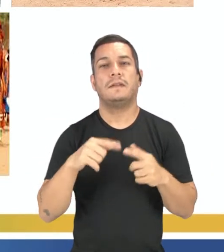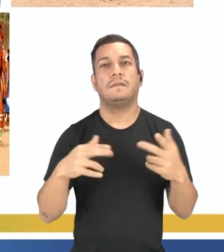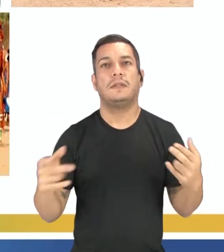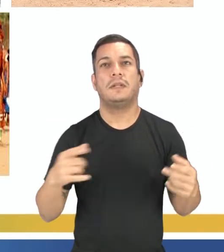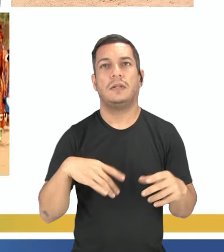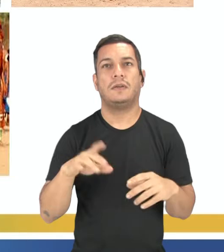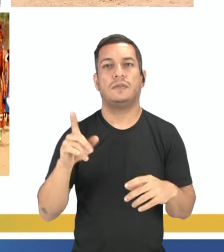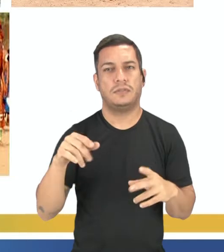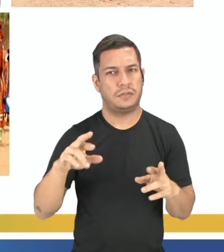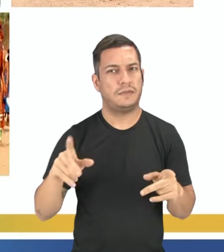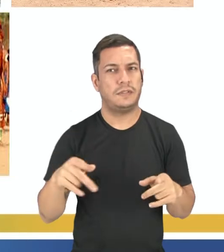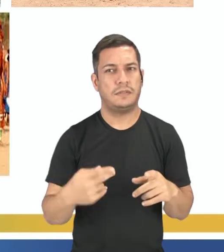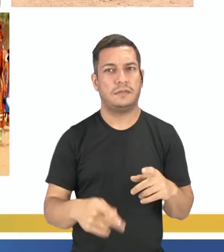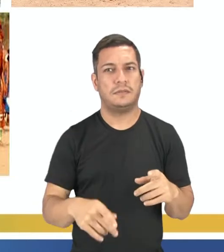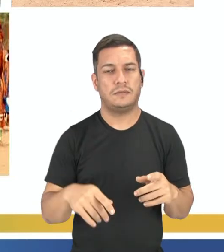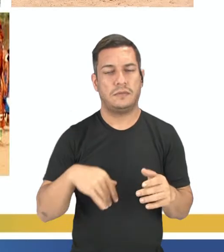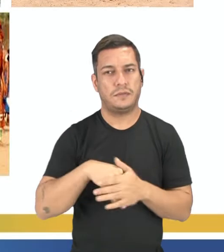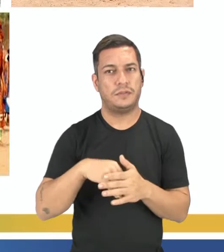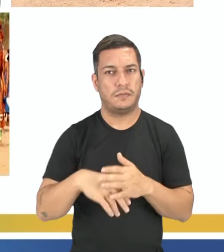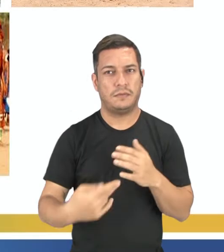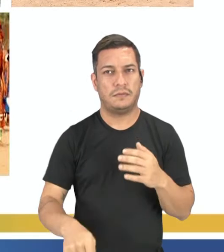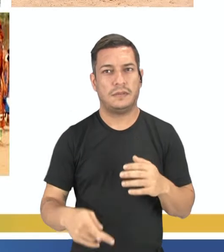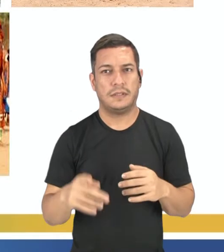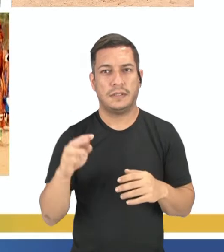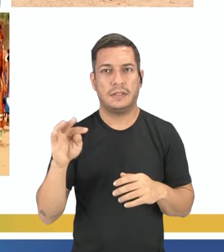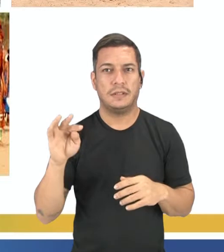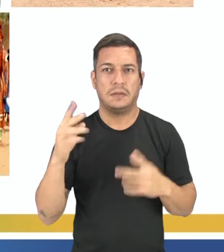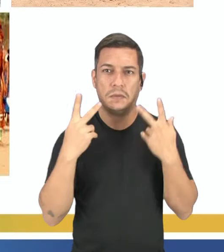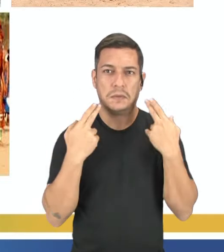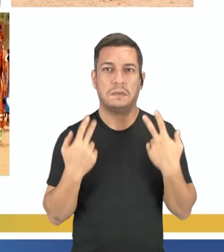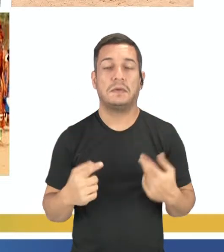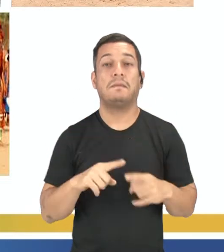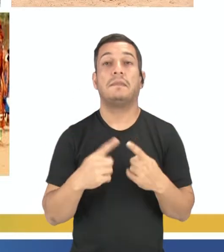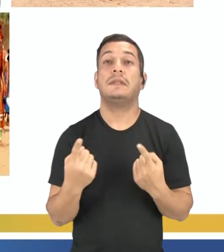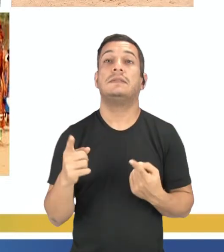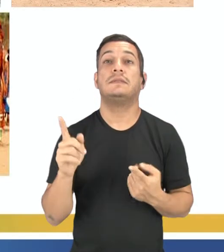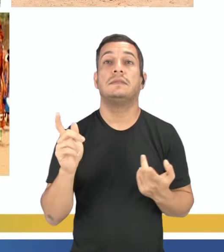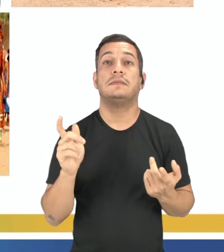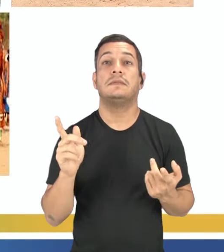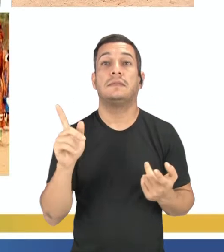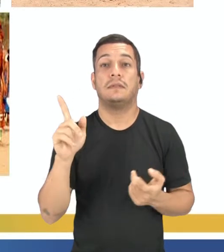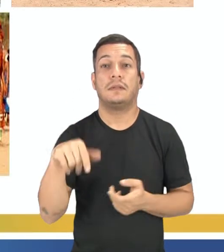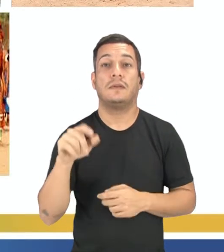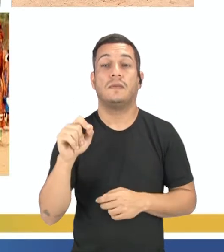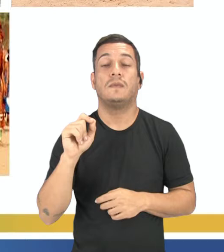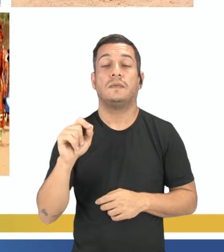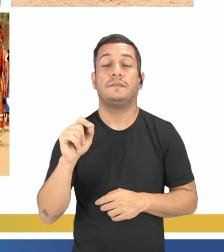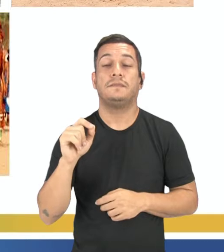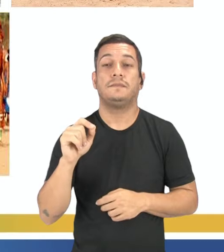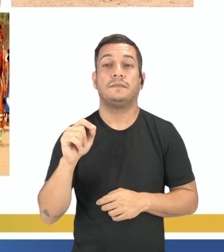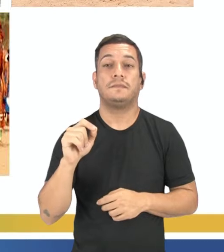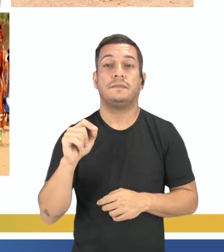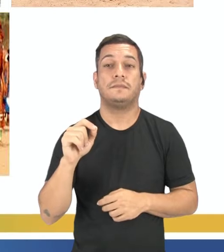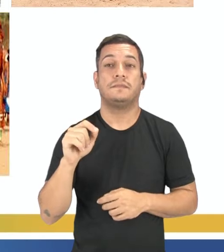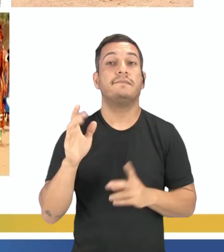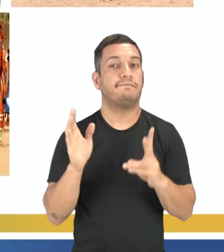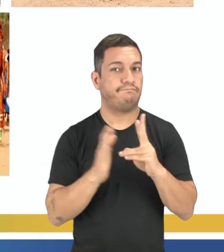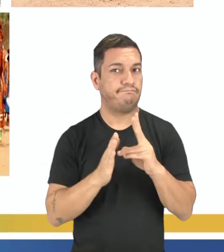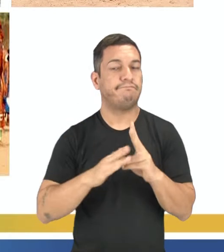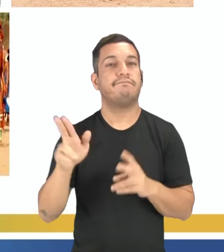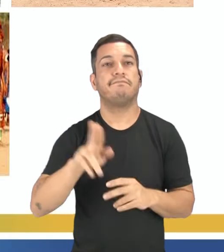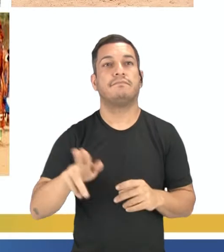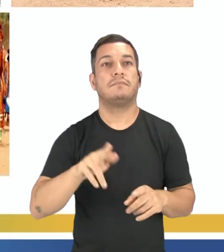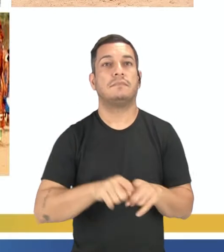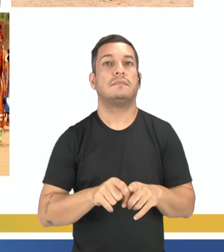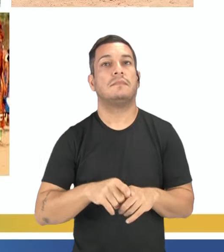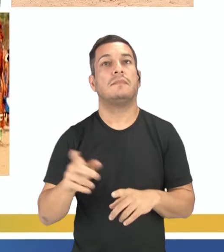espécie de material feito de coco, é bem diferente do nosso futebol tradicional, mas que é muito trabalhado nos